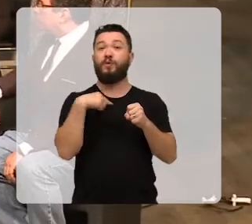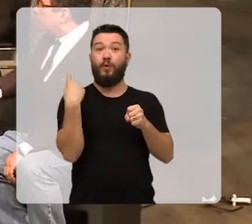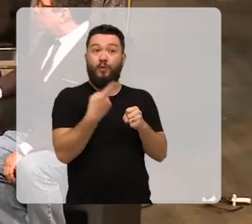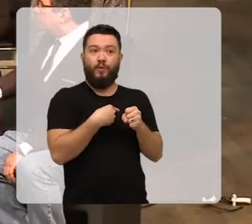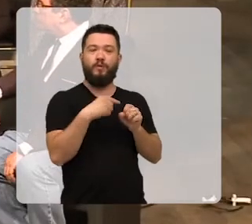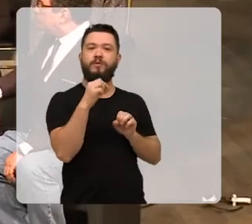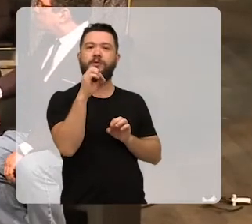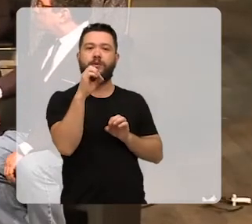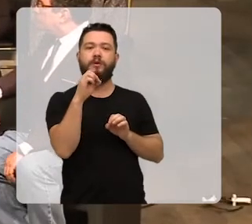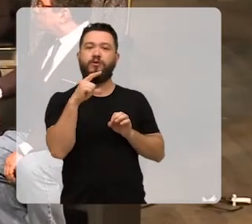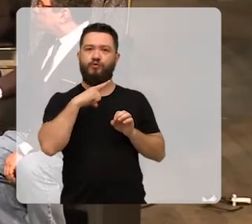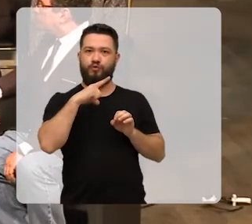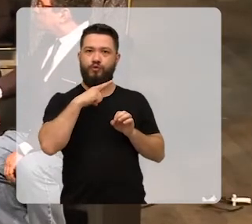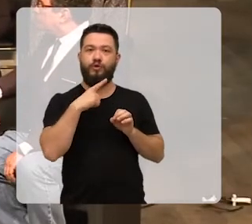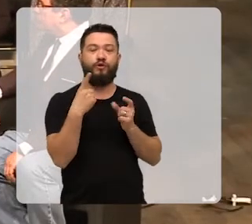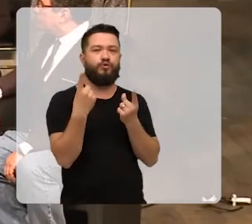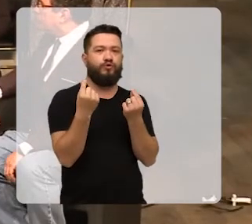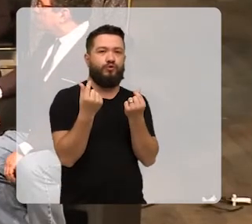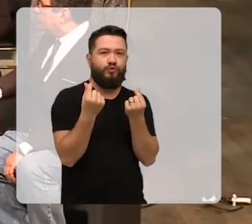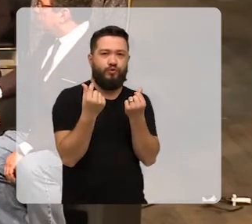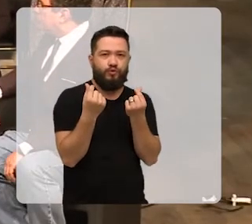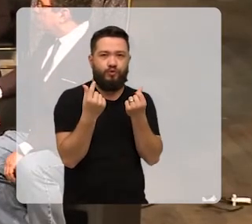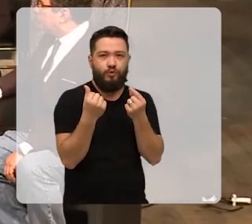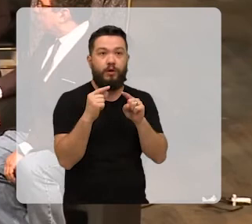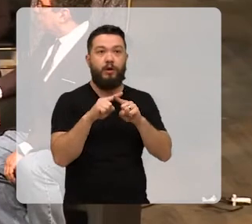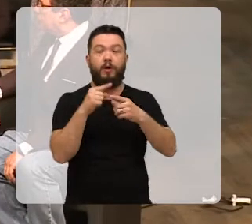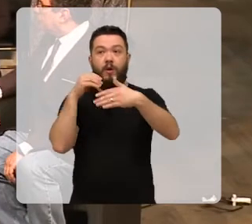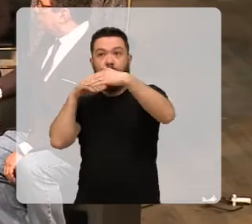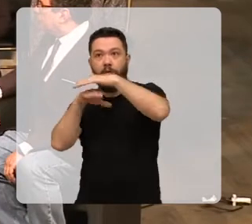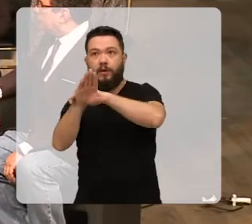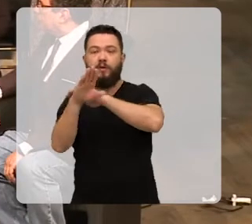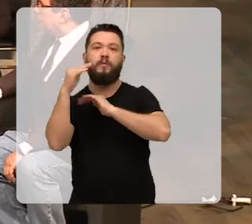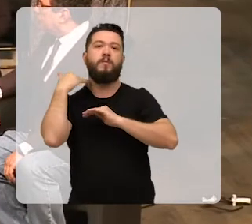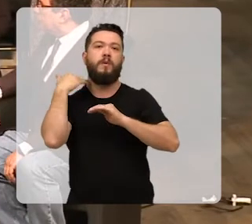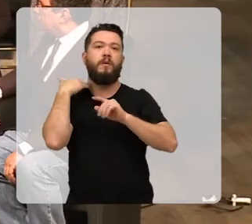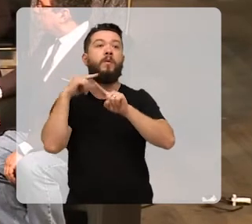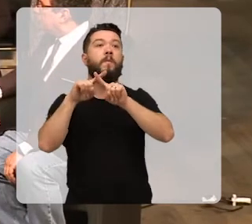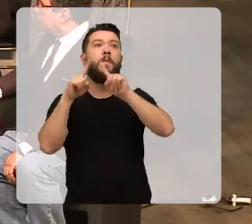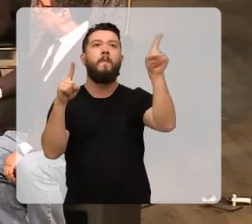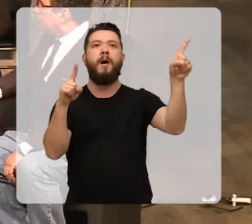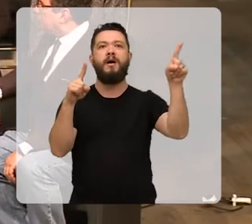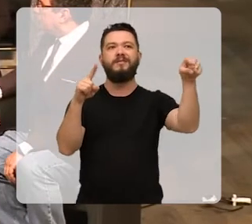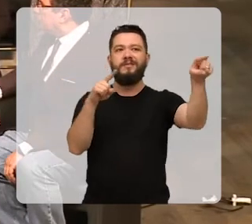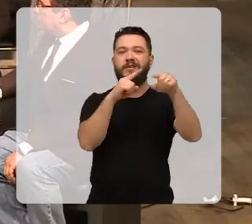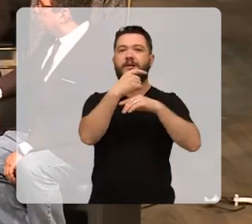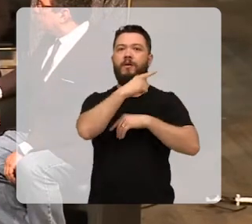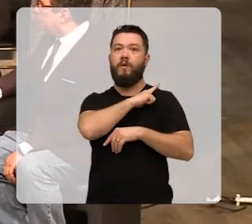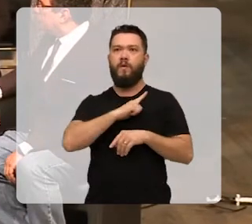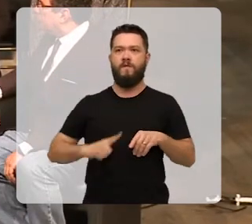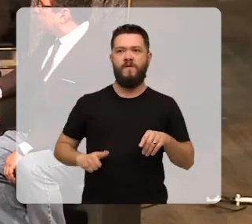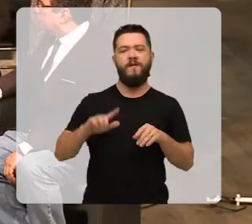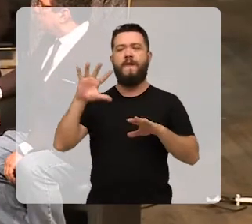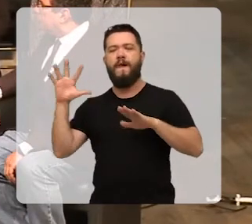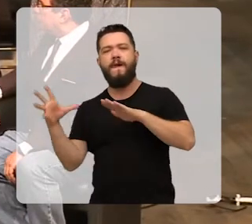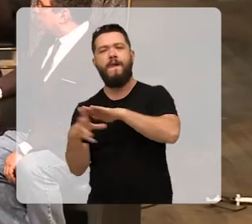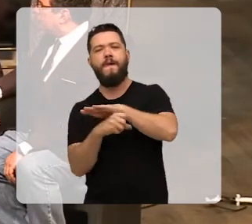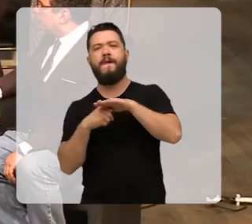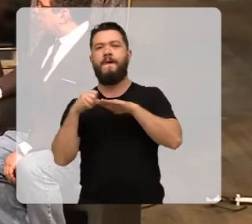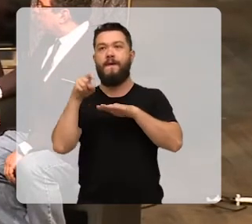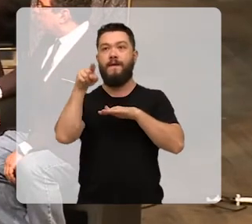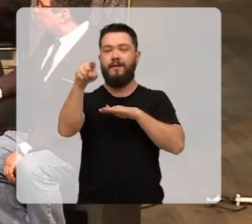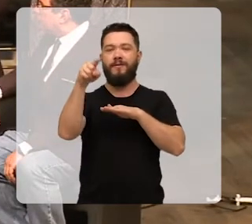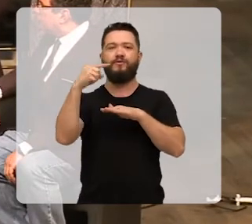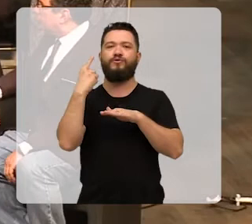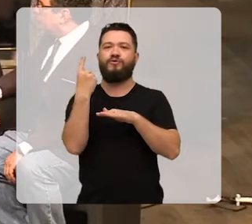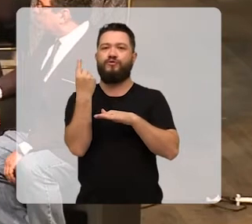num banco confiscado dos próprios judeus, com a intenção de dar a impressão do senhor que os